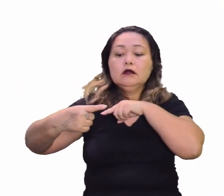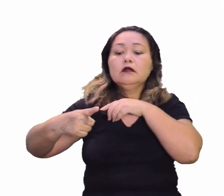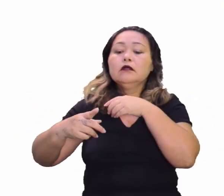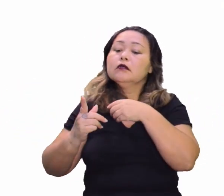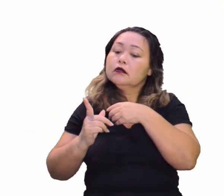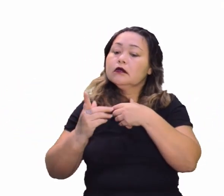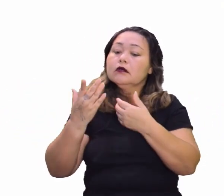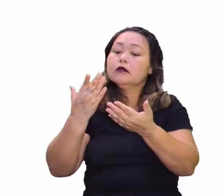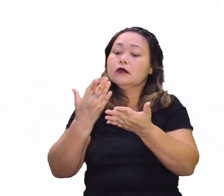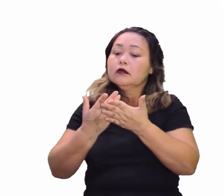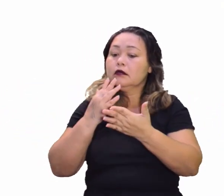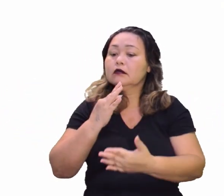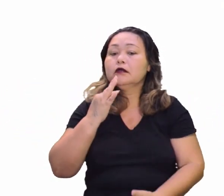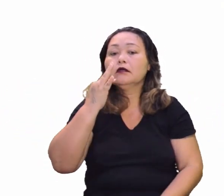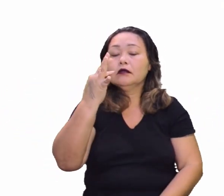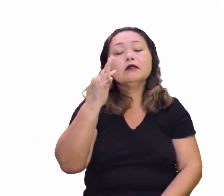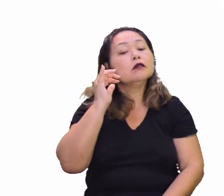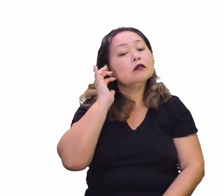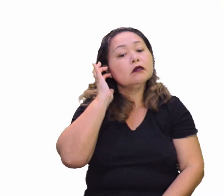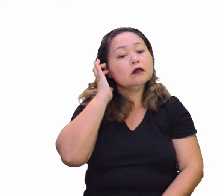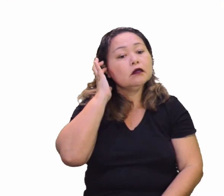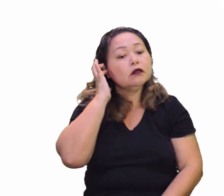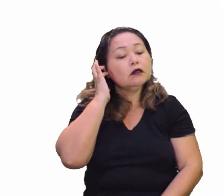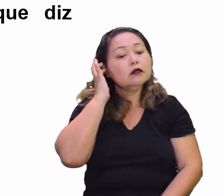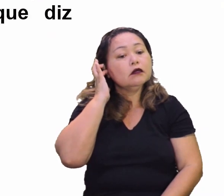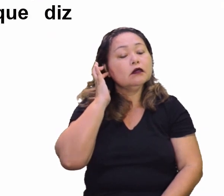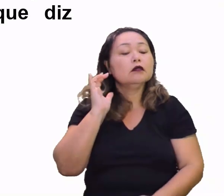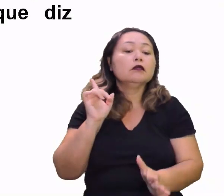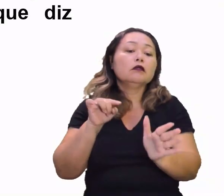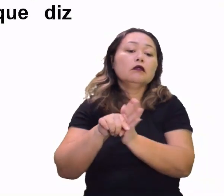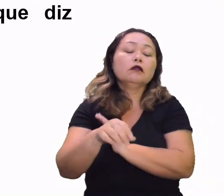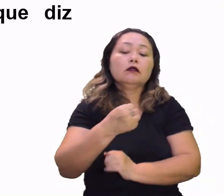em aulas futuras. Exato. É isso? Vamos lá,